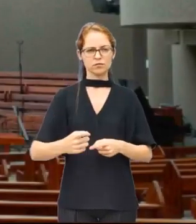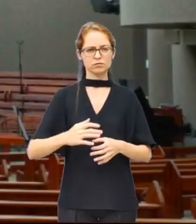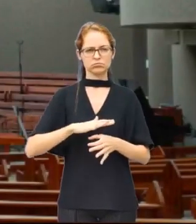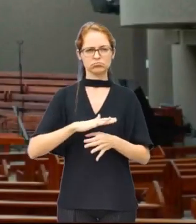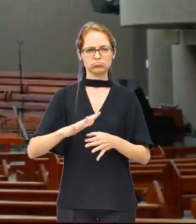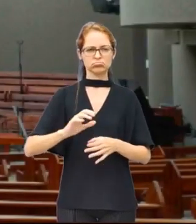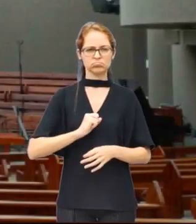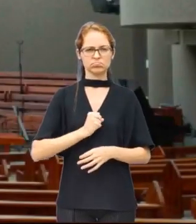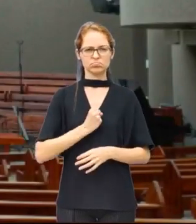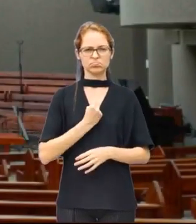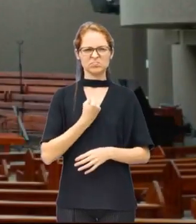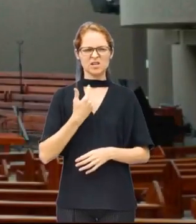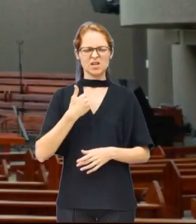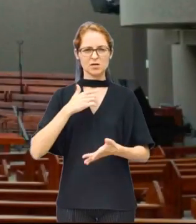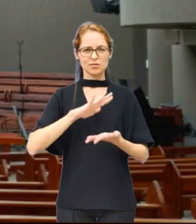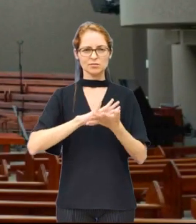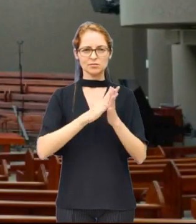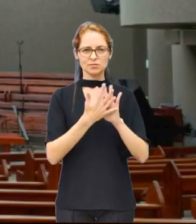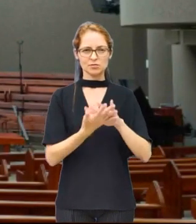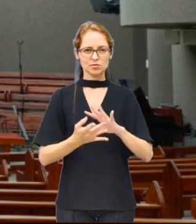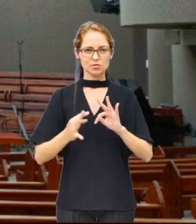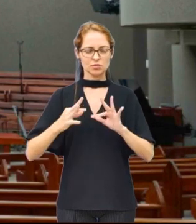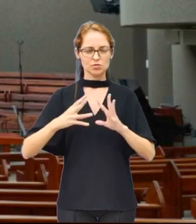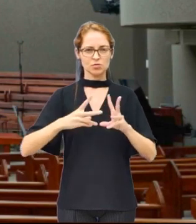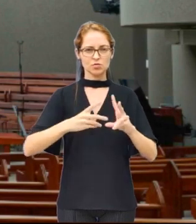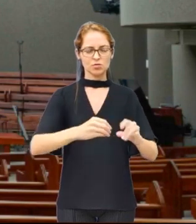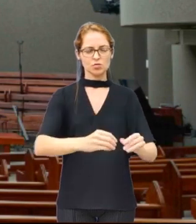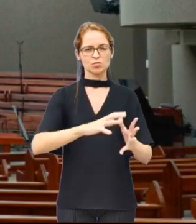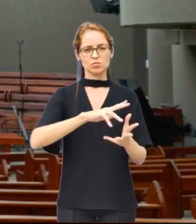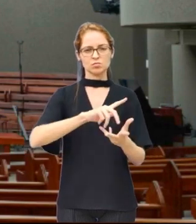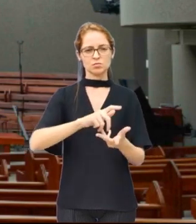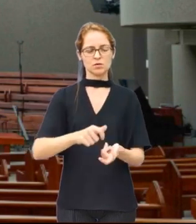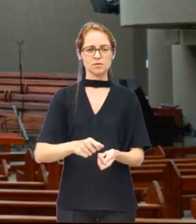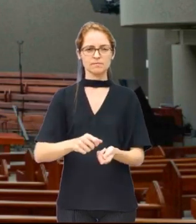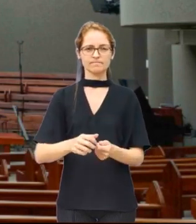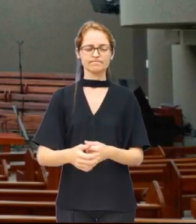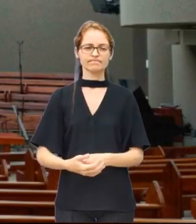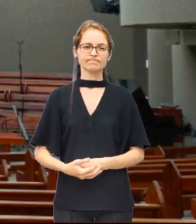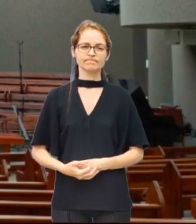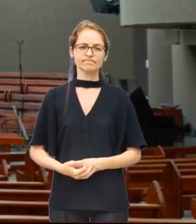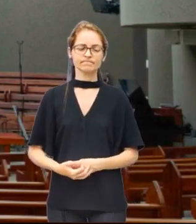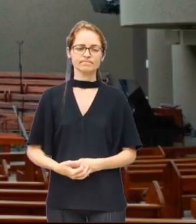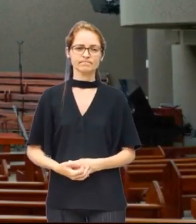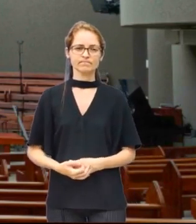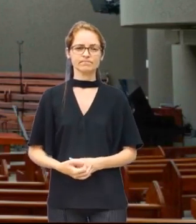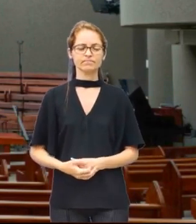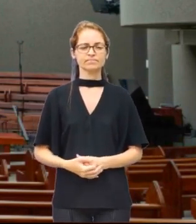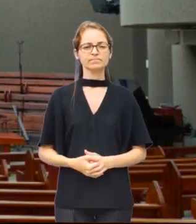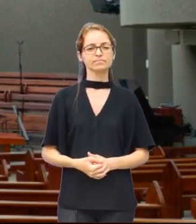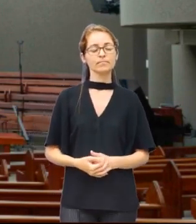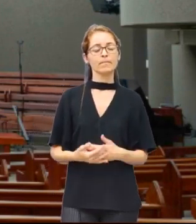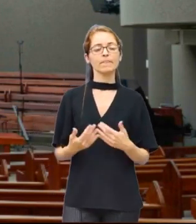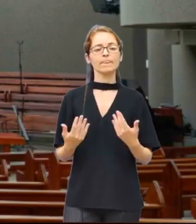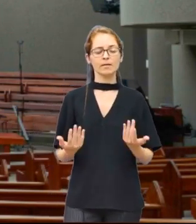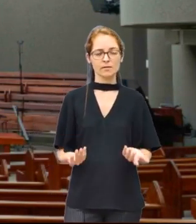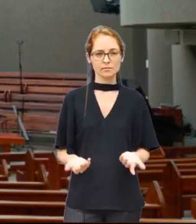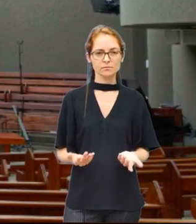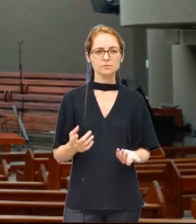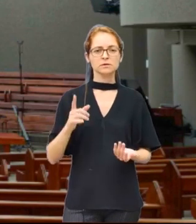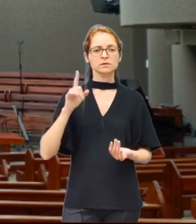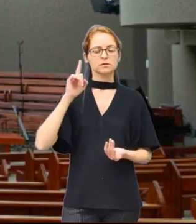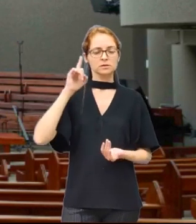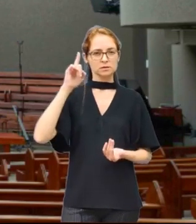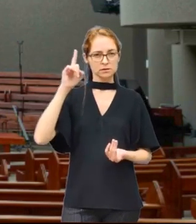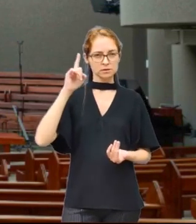os destruirei juntamente com a terra. Essa posição, essa relação